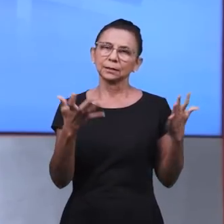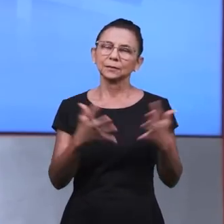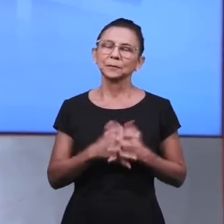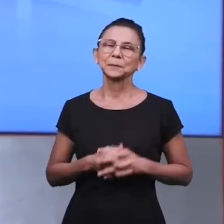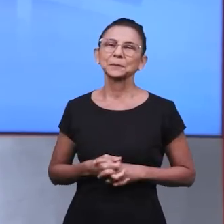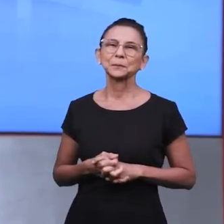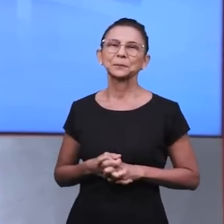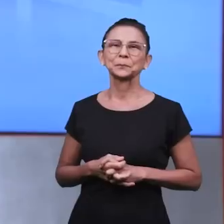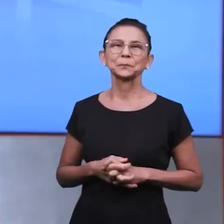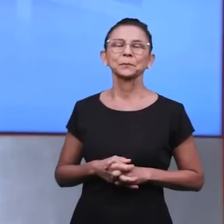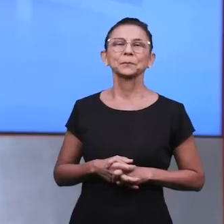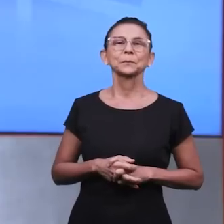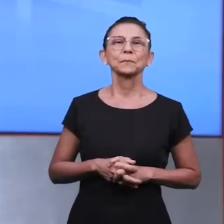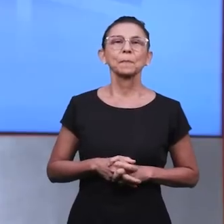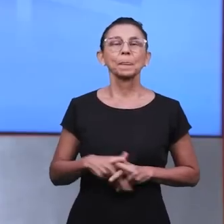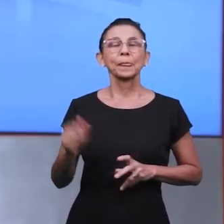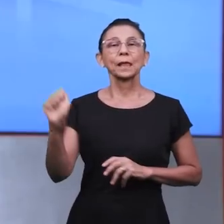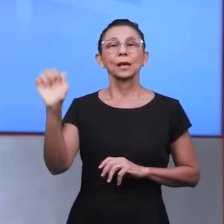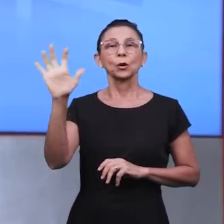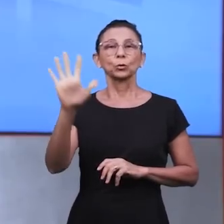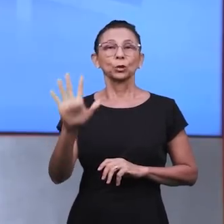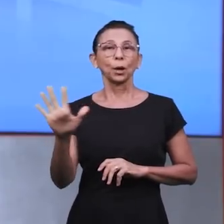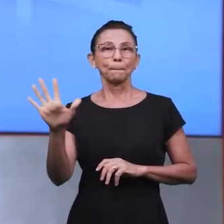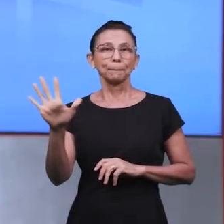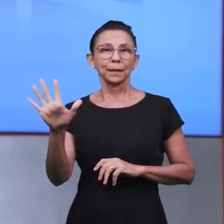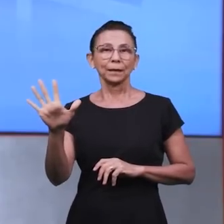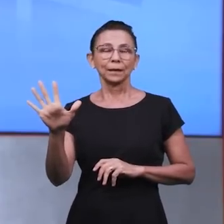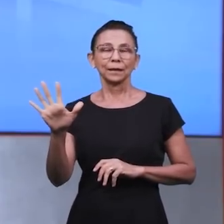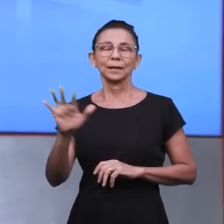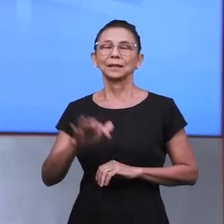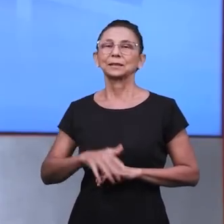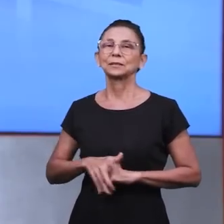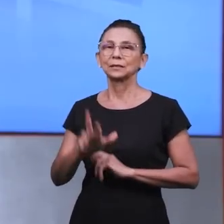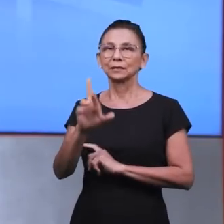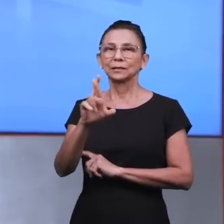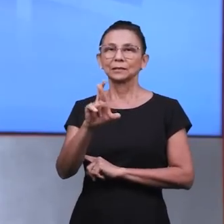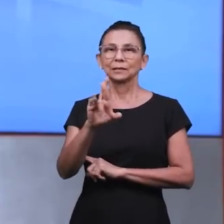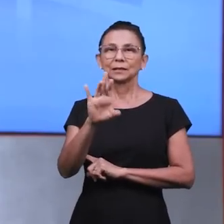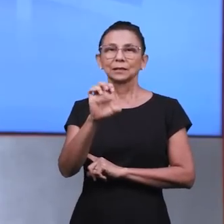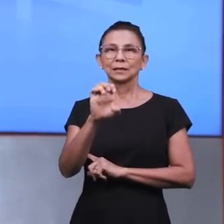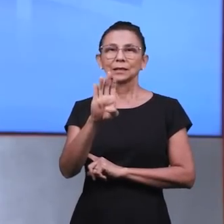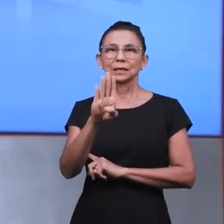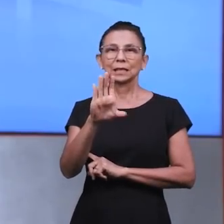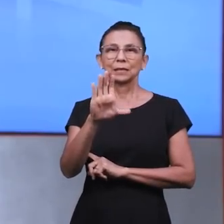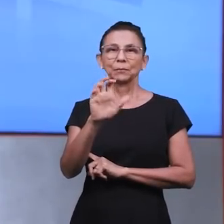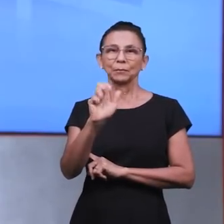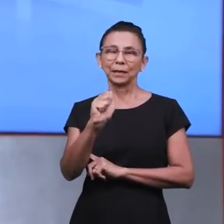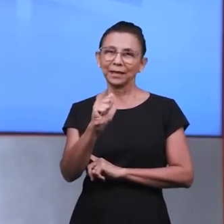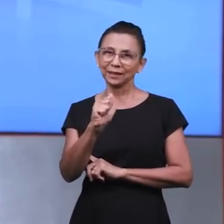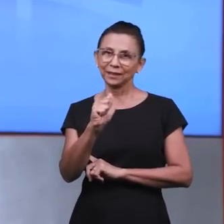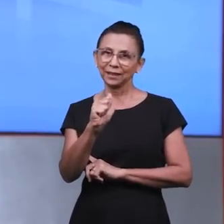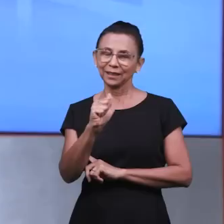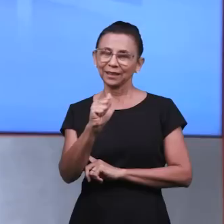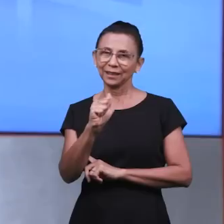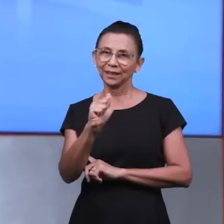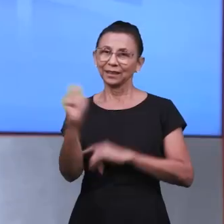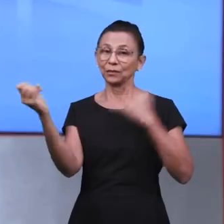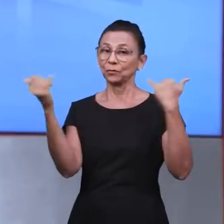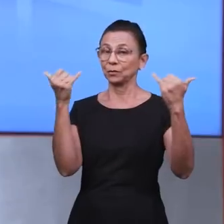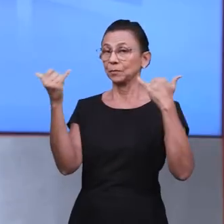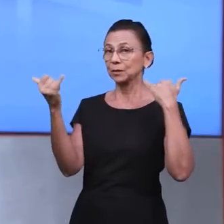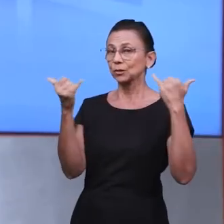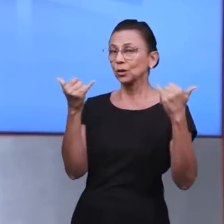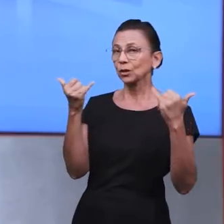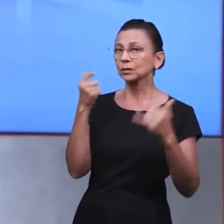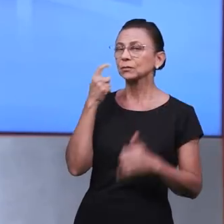notícia não para, né? E agora nós vamos falar diretamente com os nossos irmãos da Europa, a nossa irmã Rebeca,